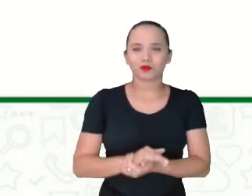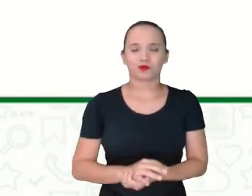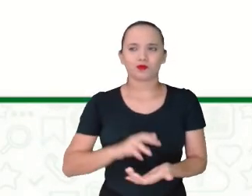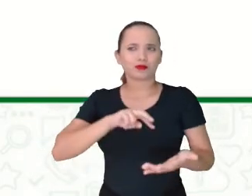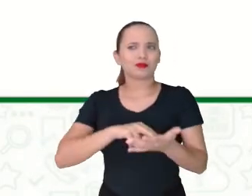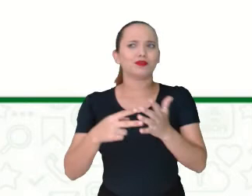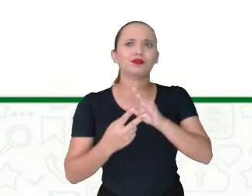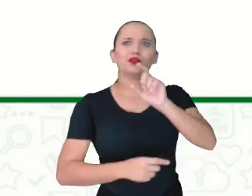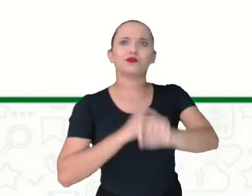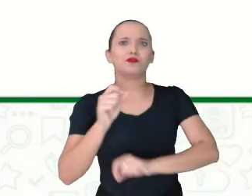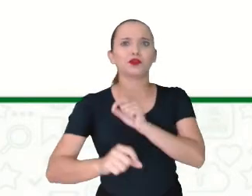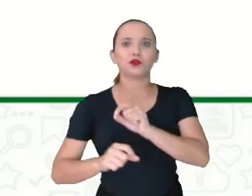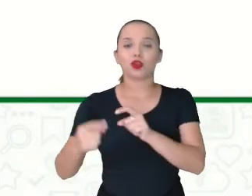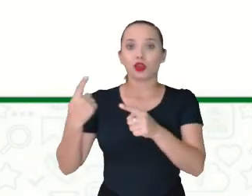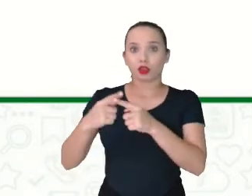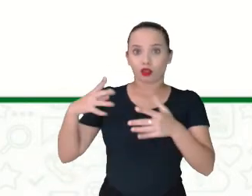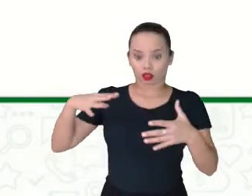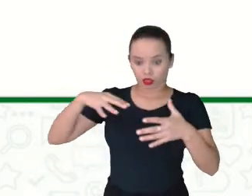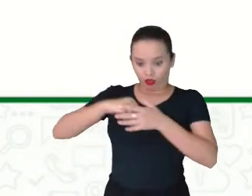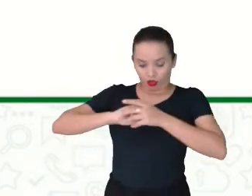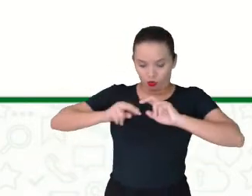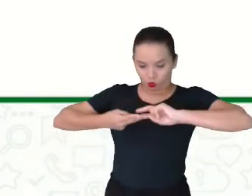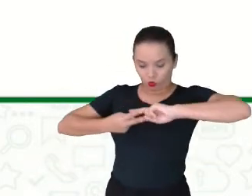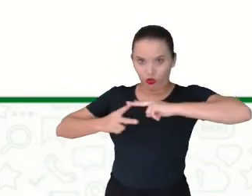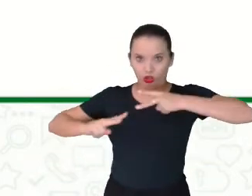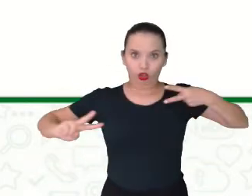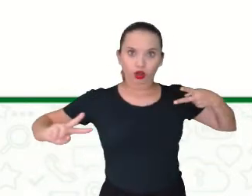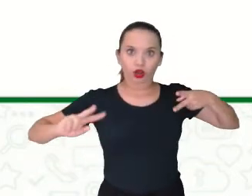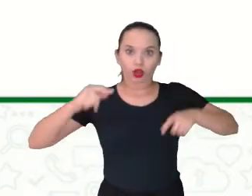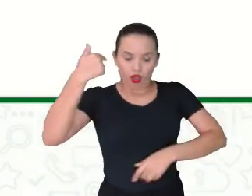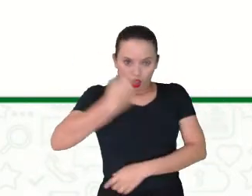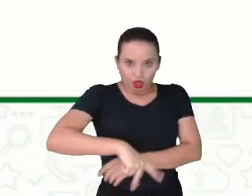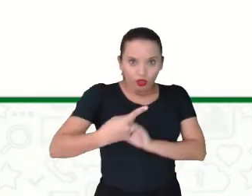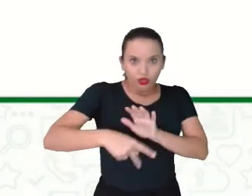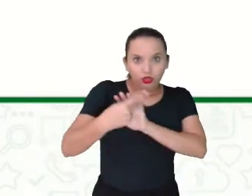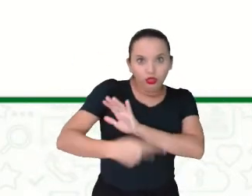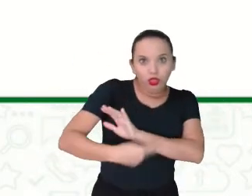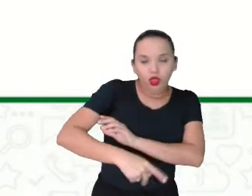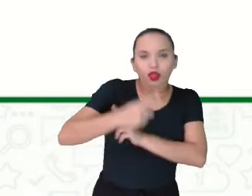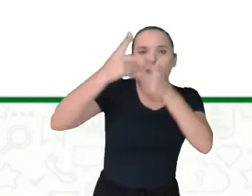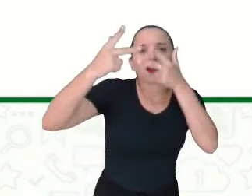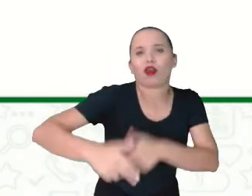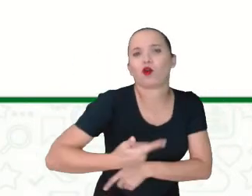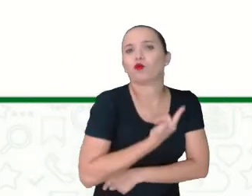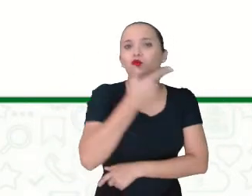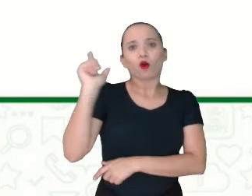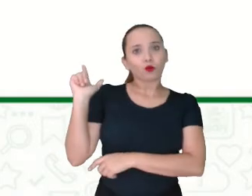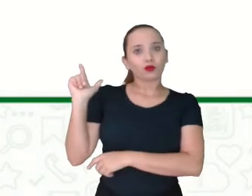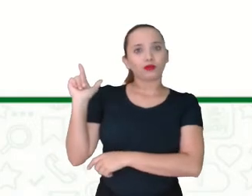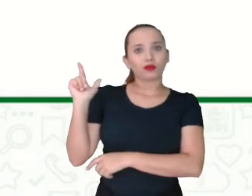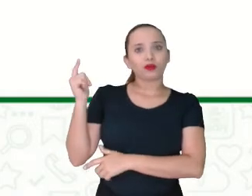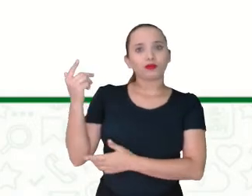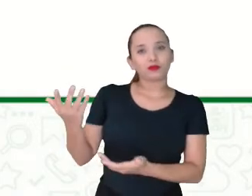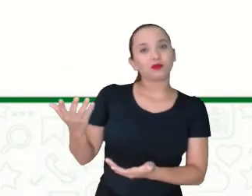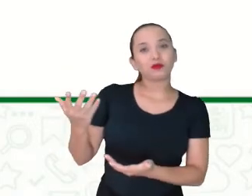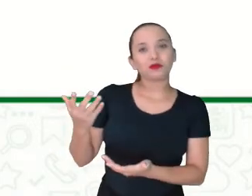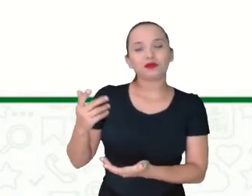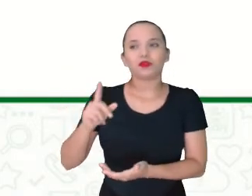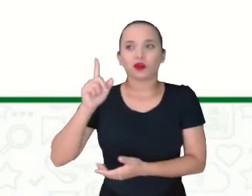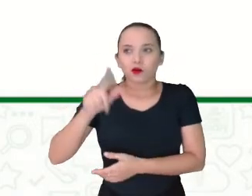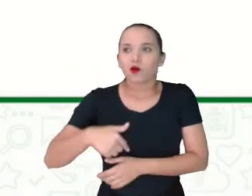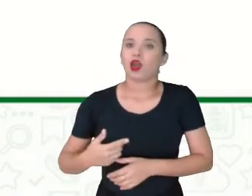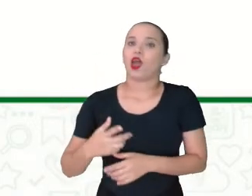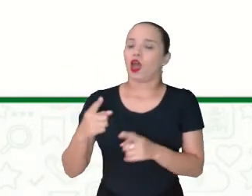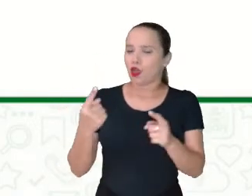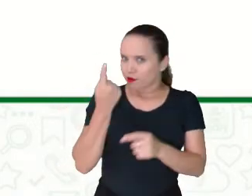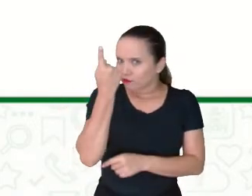a constituição genética dela, né, o DNA dela vai ser igualzinho ao da plantinha mãe. Tá vendo? Então, é um tipo